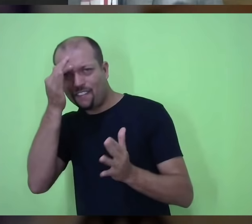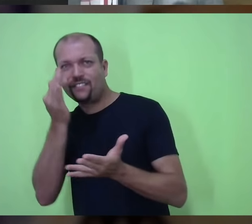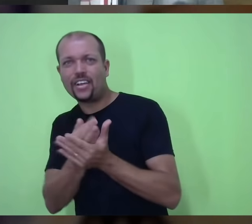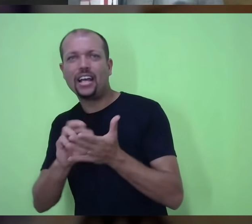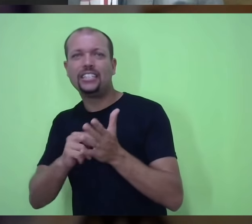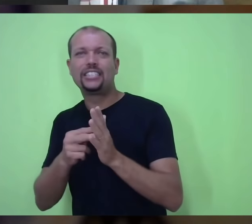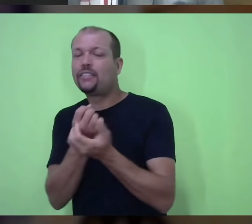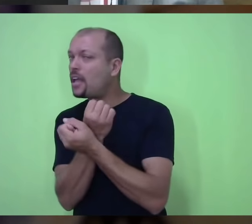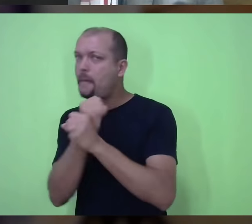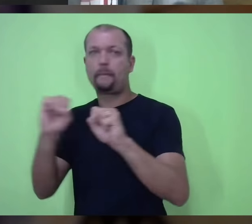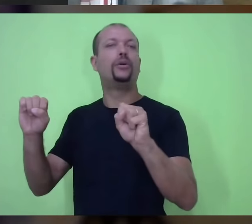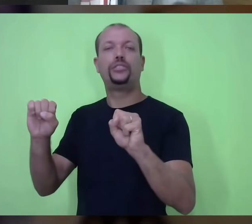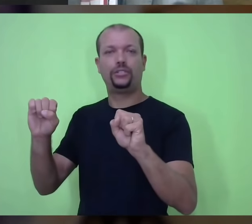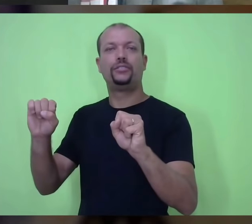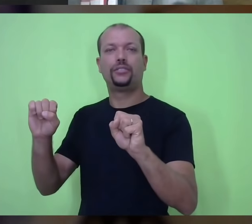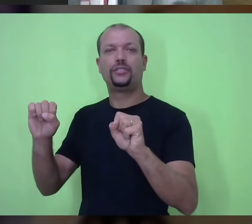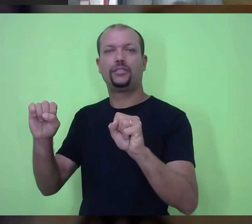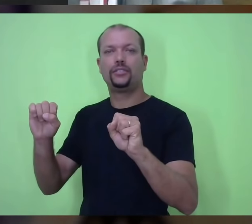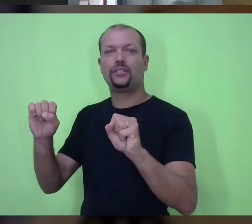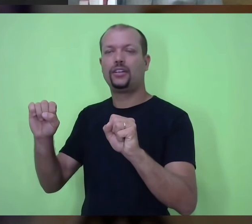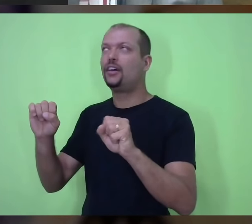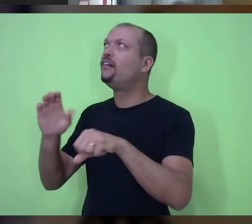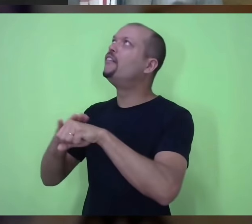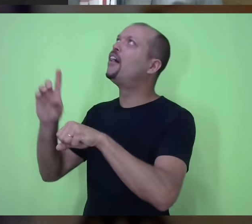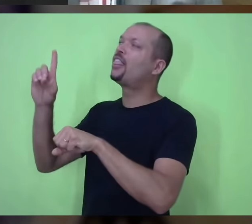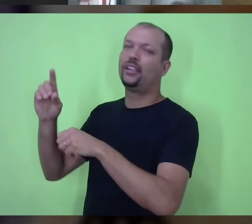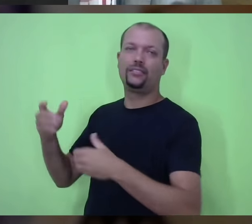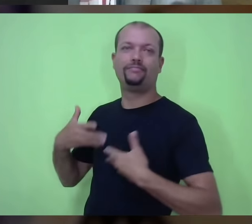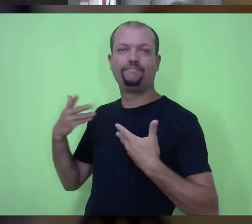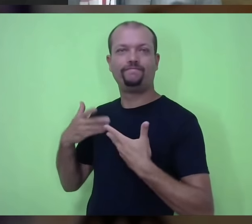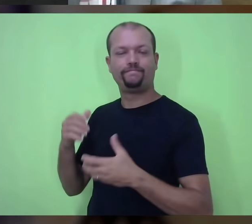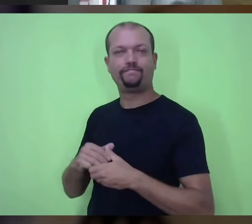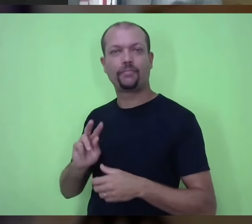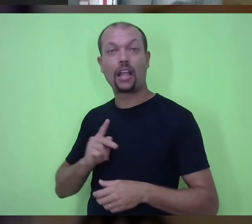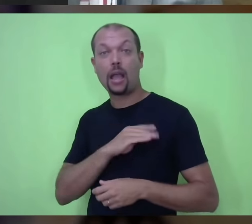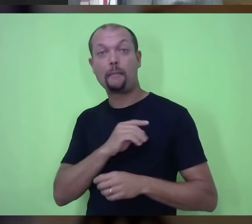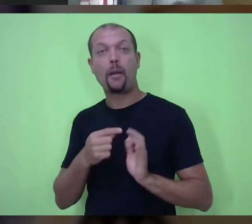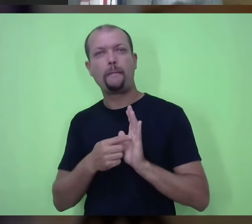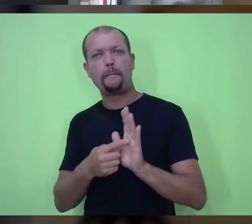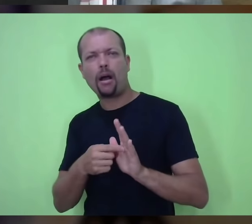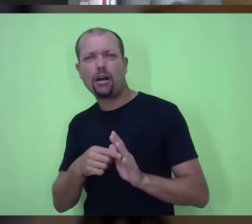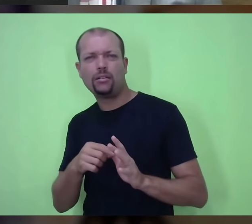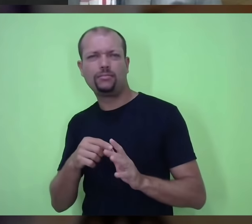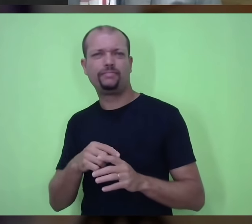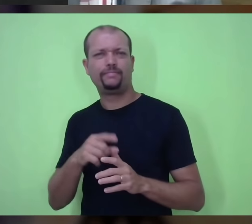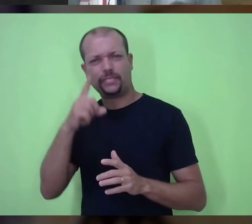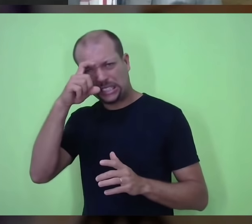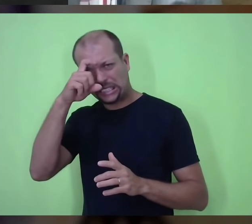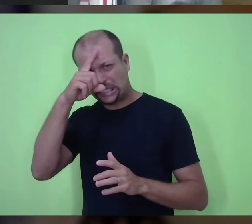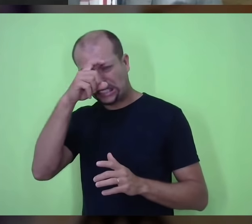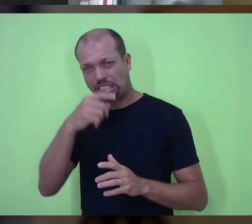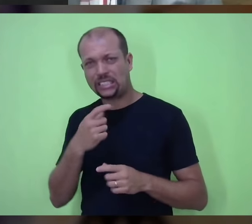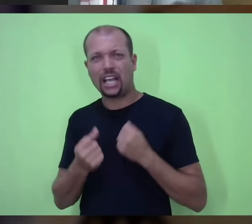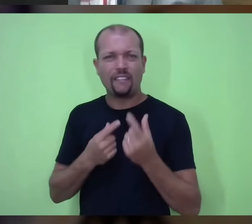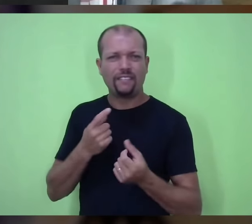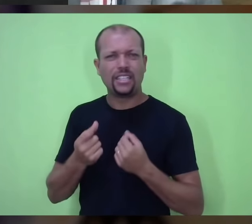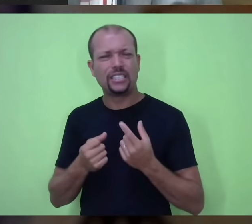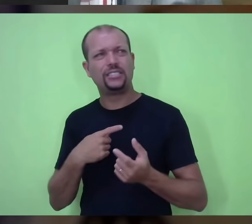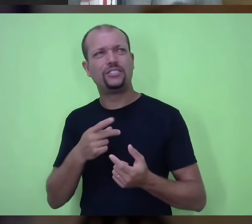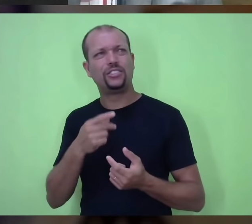fossem coisas completamente diferentes. Só que o livro de Hebreus ele traz uma lição muito difícil, que a gente muitas vezes